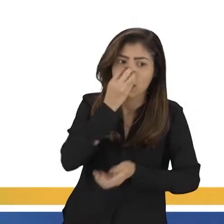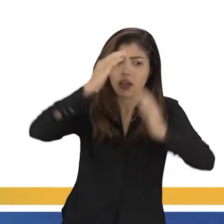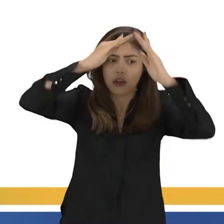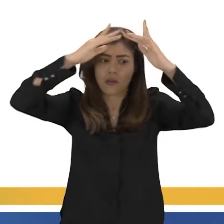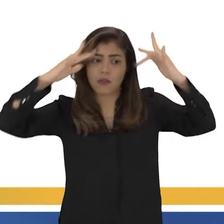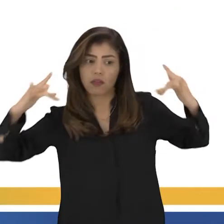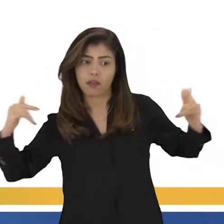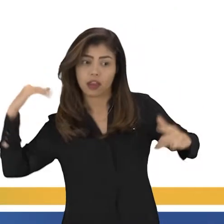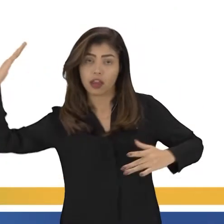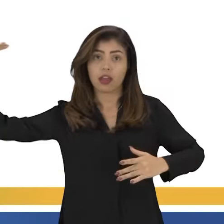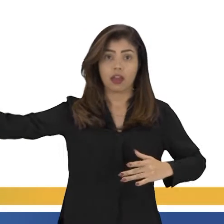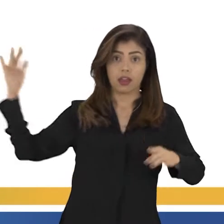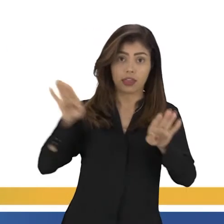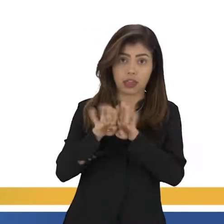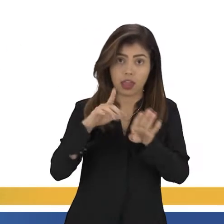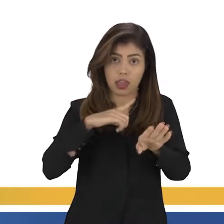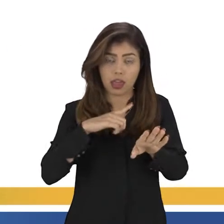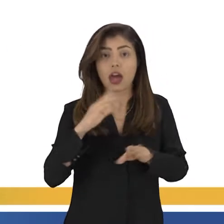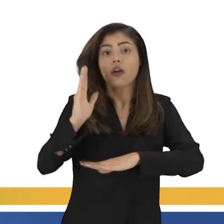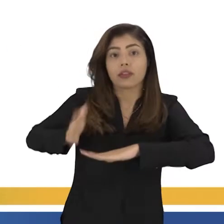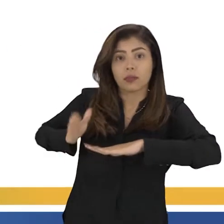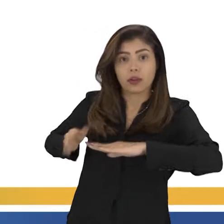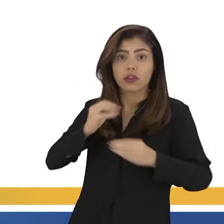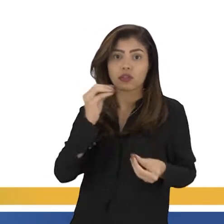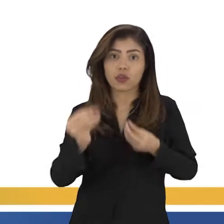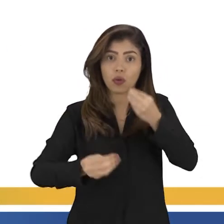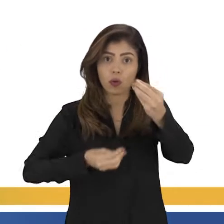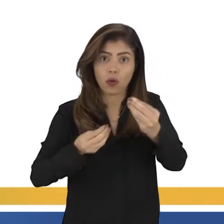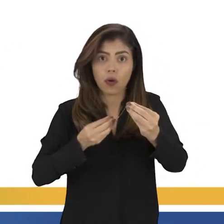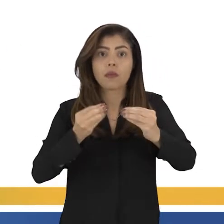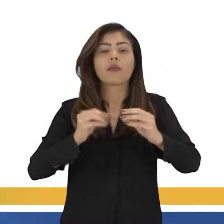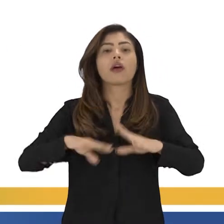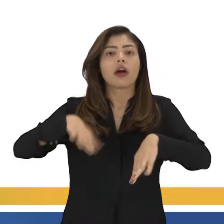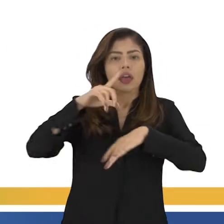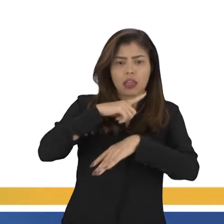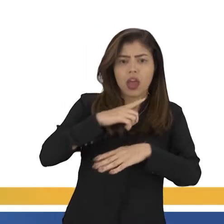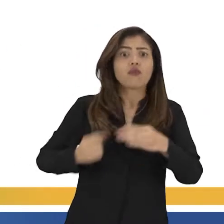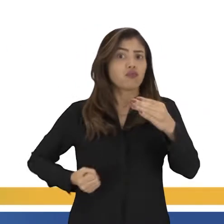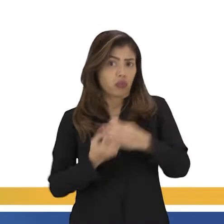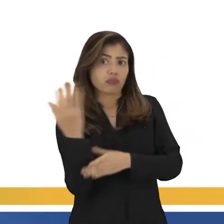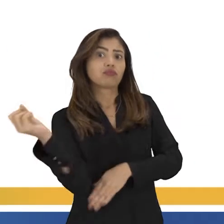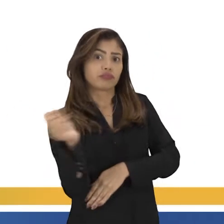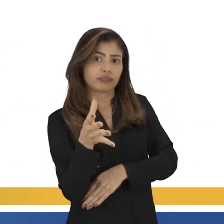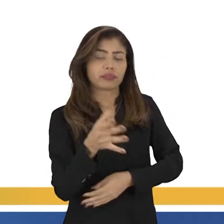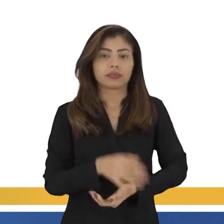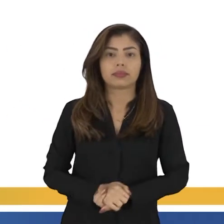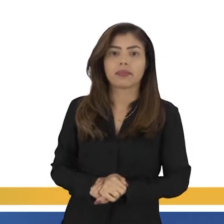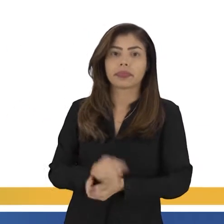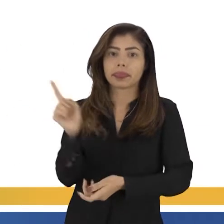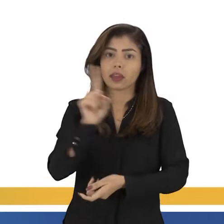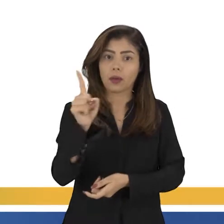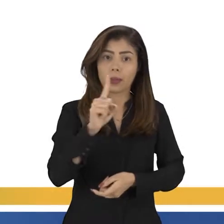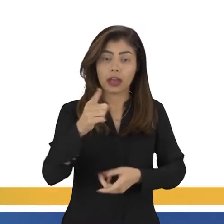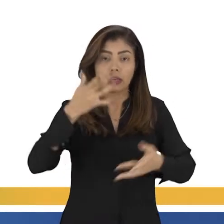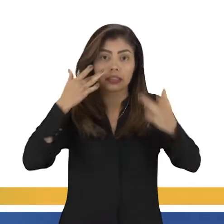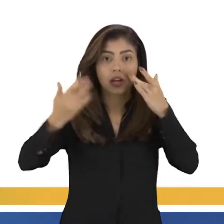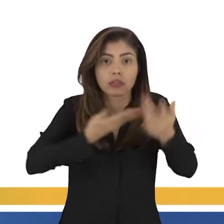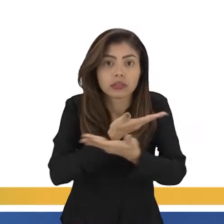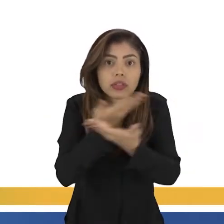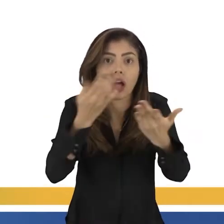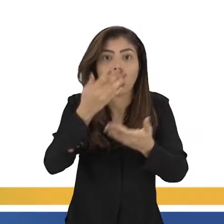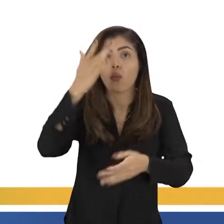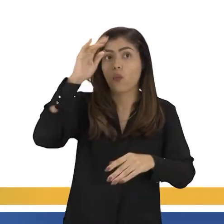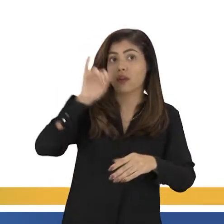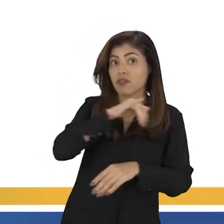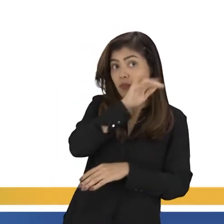Soleil, que é um exemplo de circo contemporâneo, a forma como o circo se reinventou. Por exemplo, não mais espetáculos com